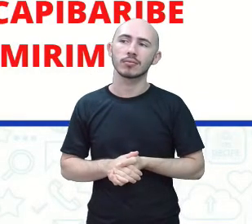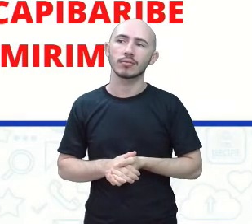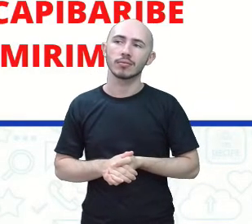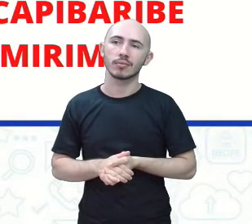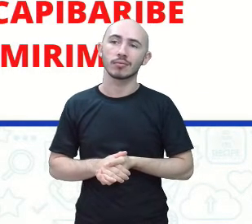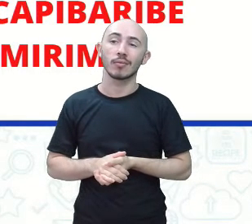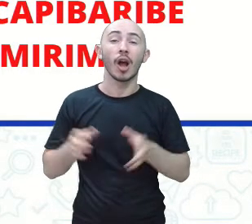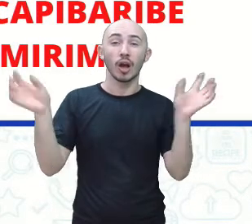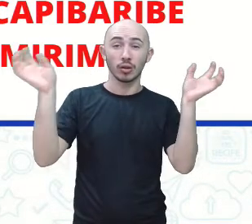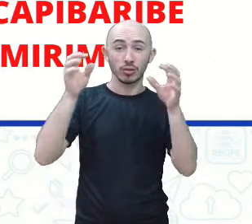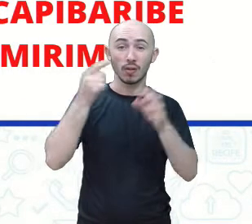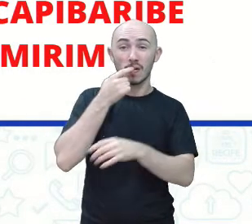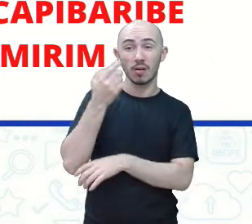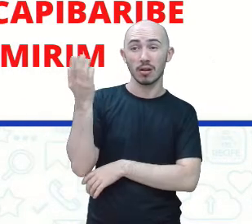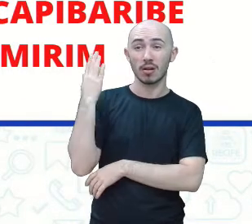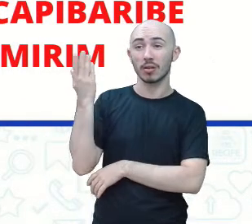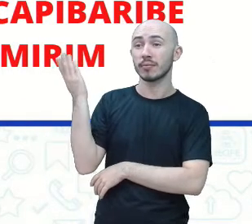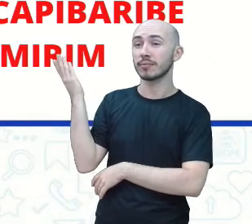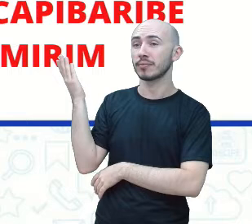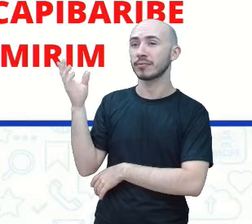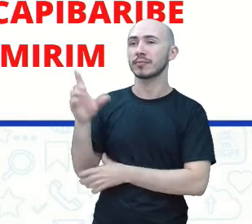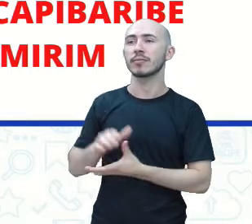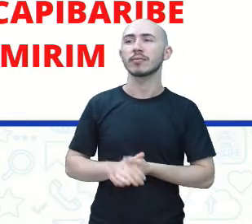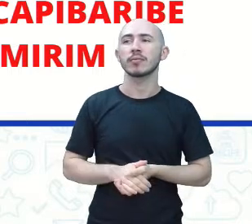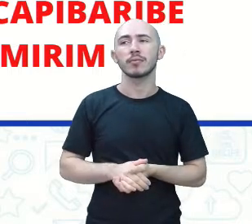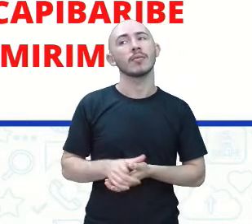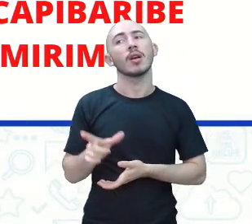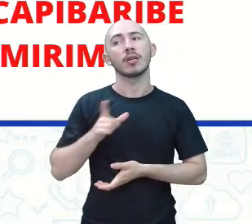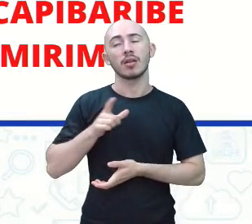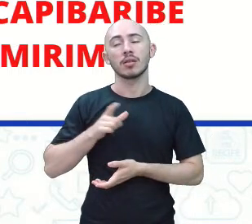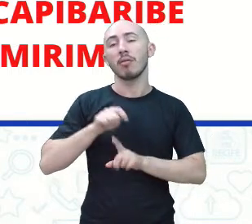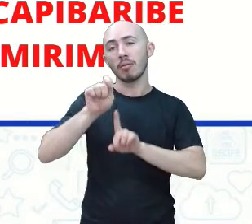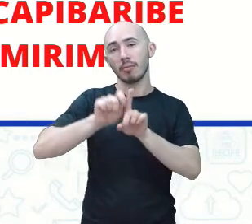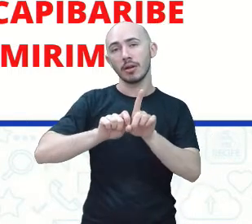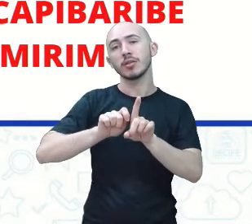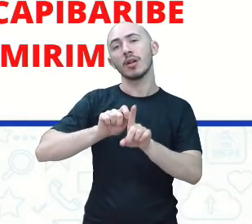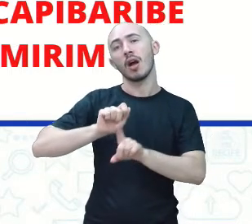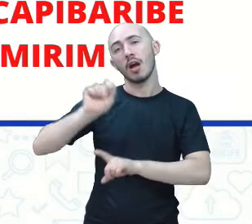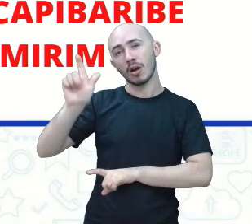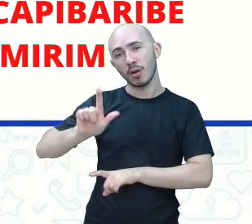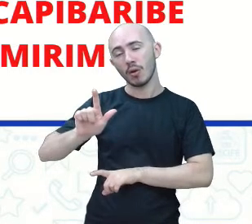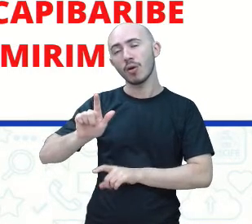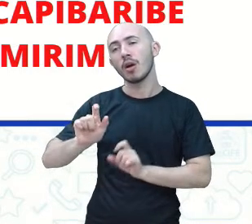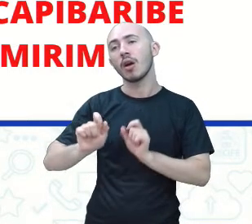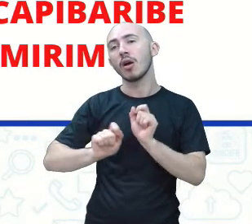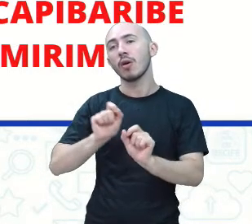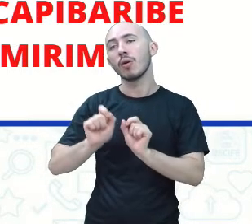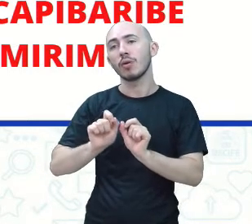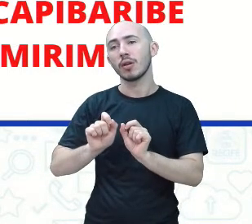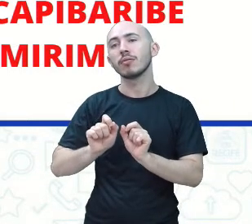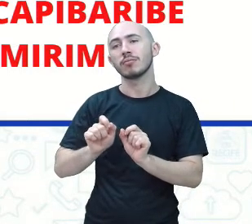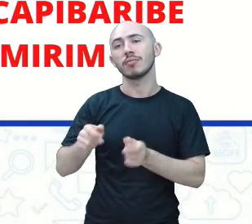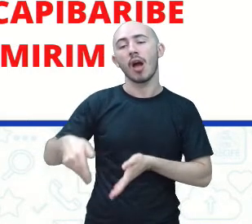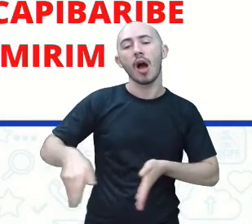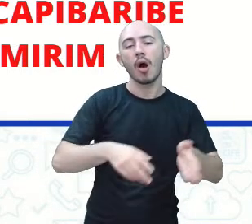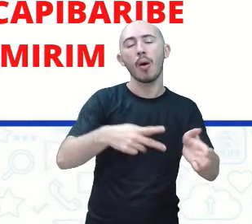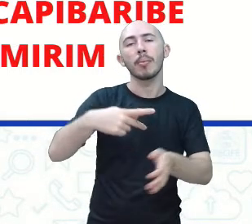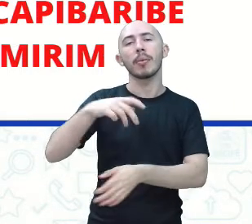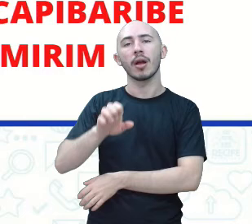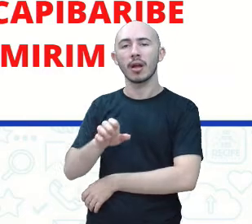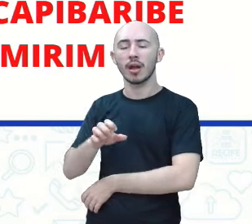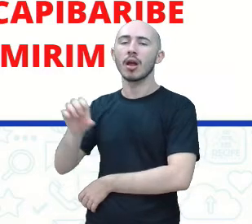às últimas chuvas, né? As intensas chuvas agora do mês de agosto, aqui a PE 89, que